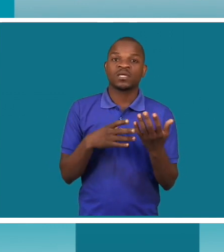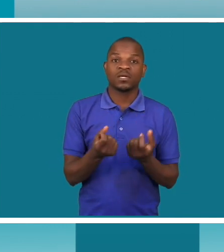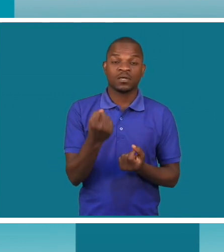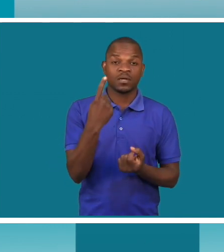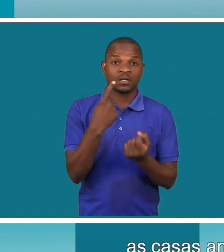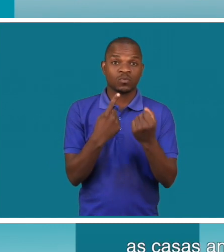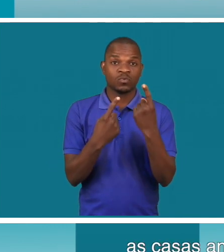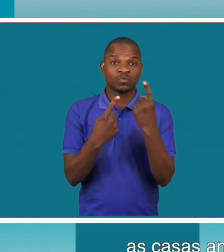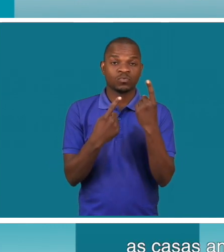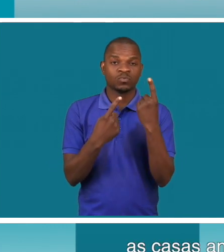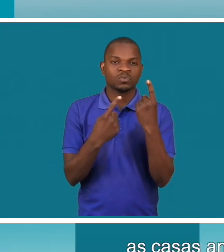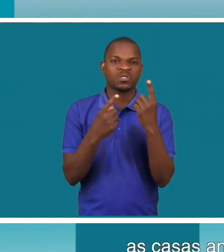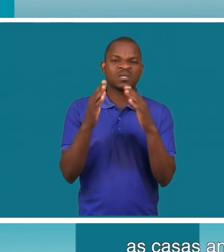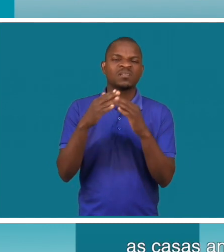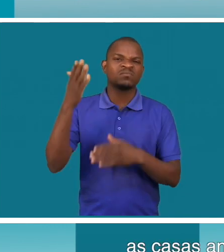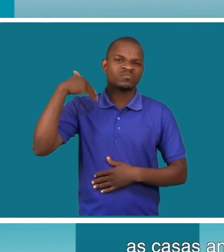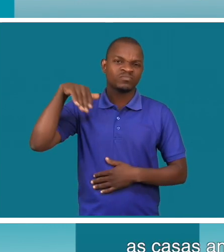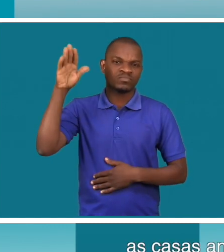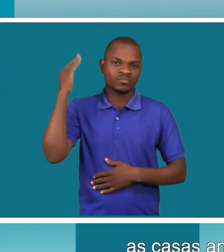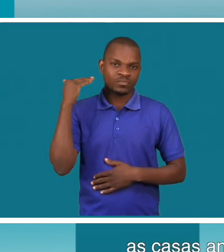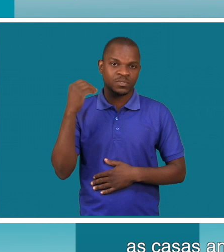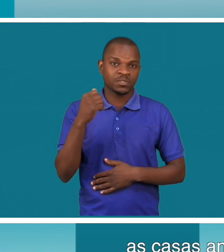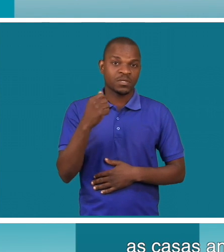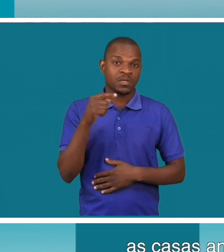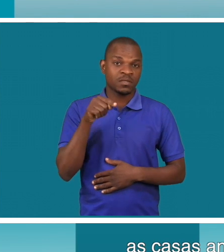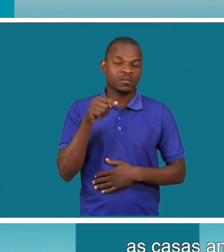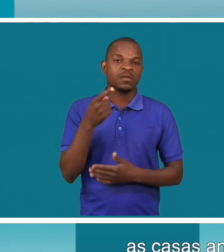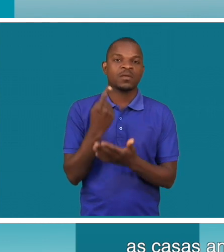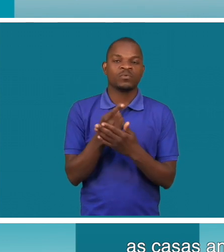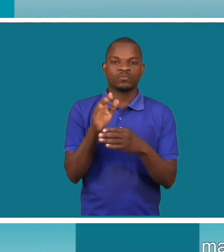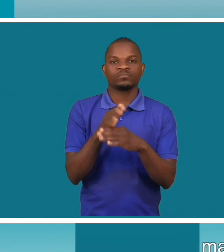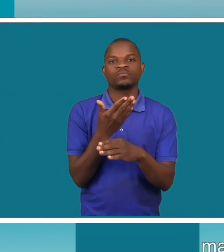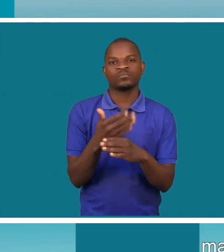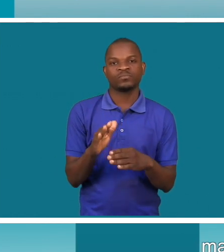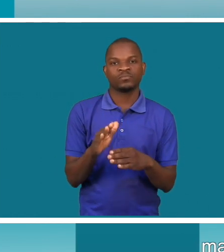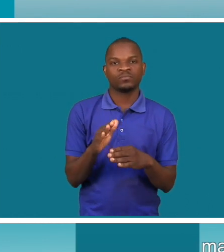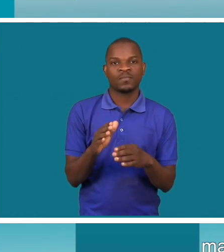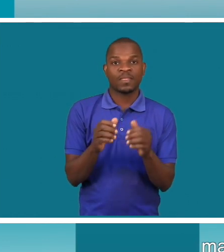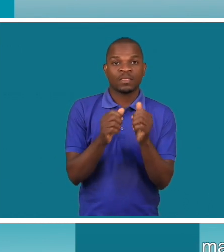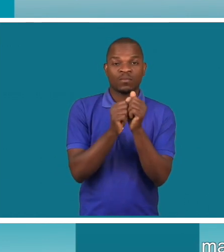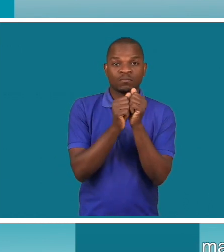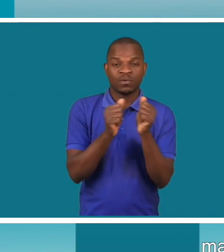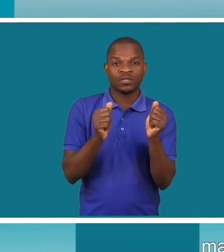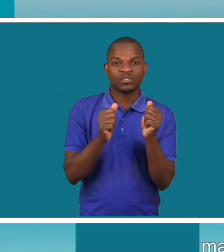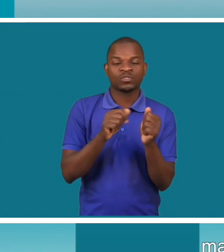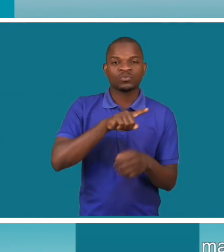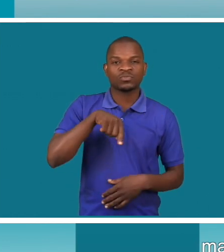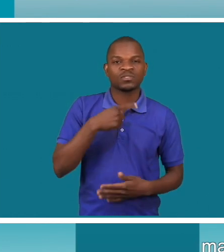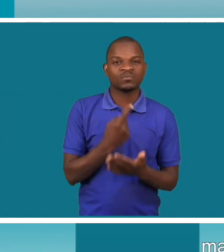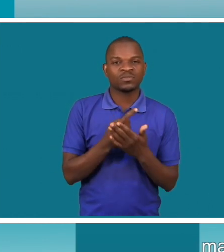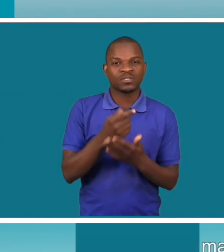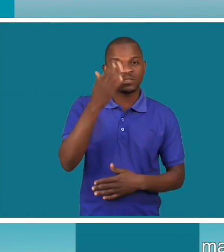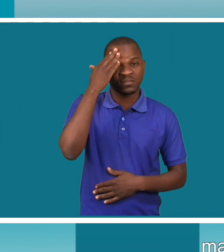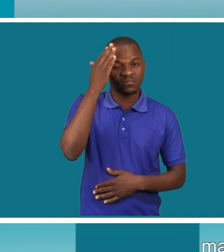casas antigas que precisam de ter a correção. Mas aqui temos que ter em conta